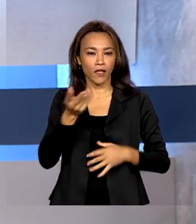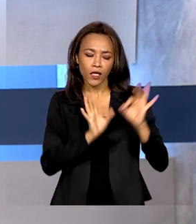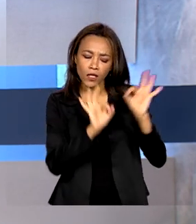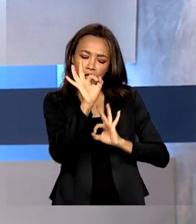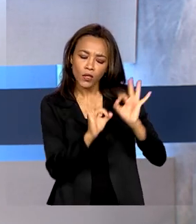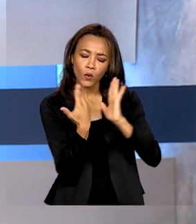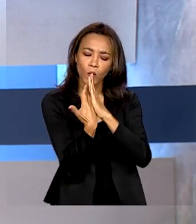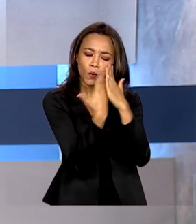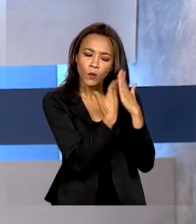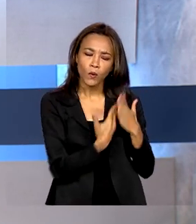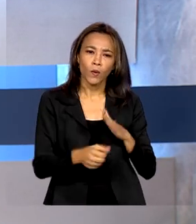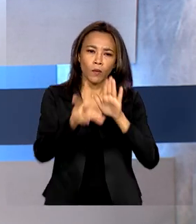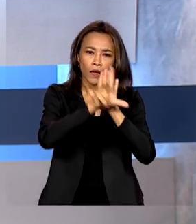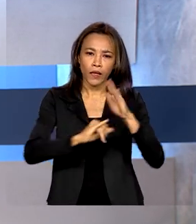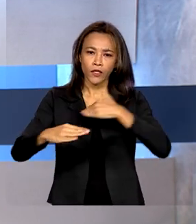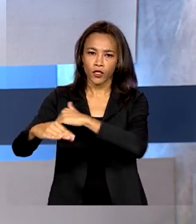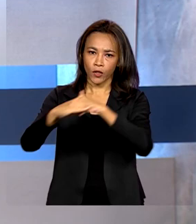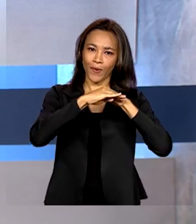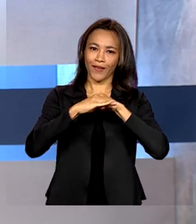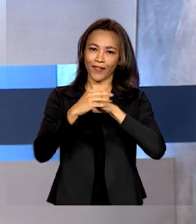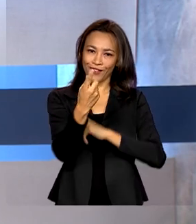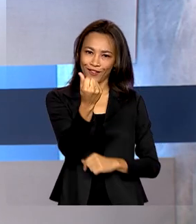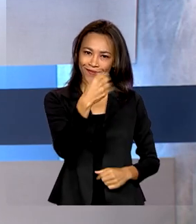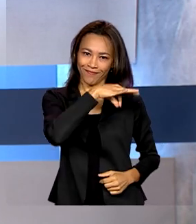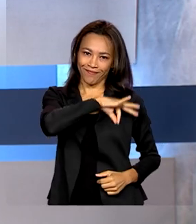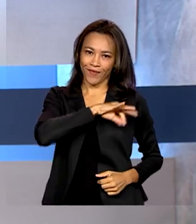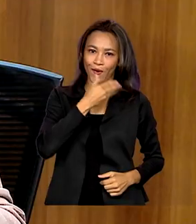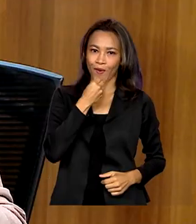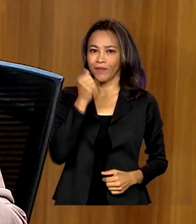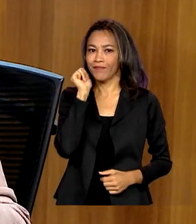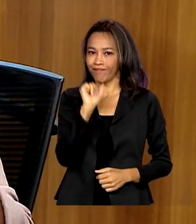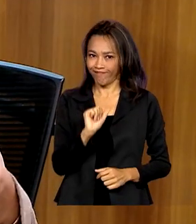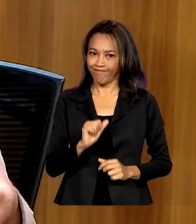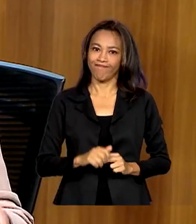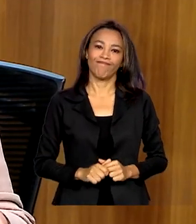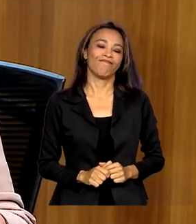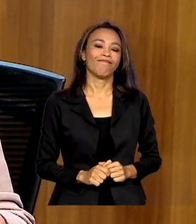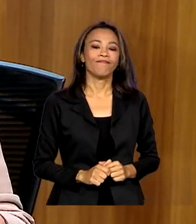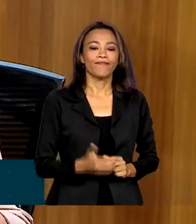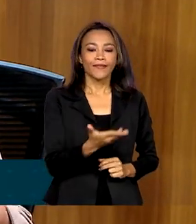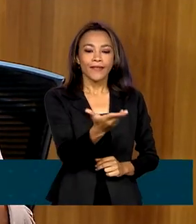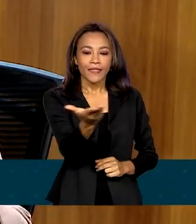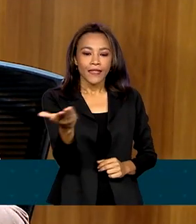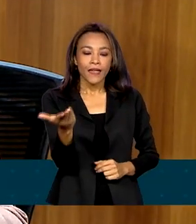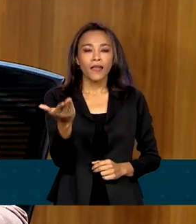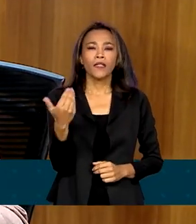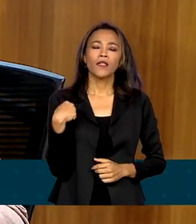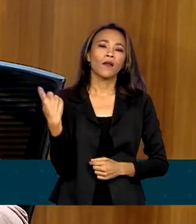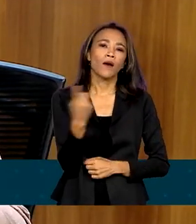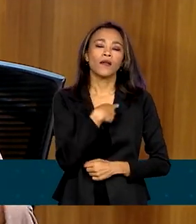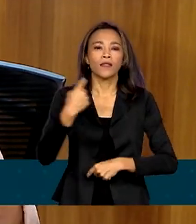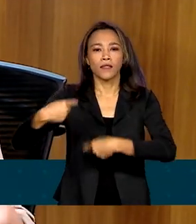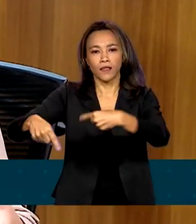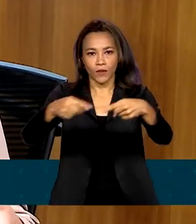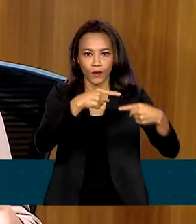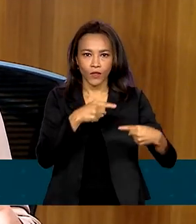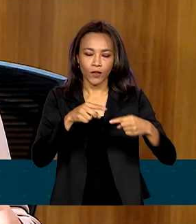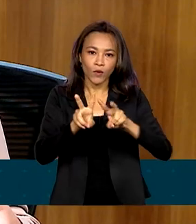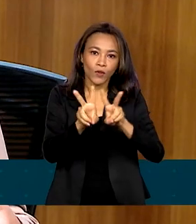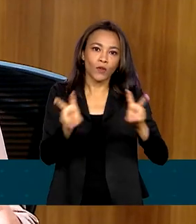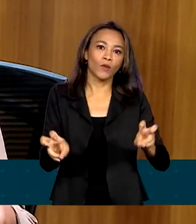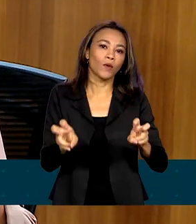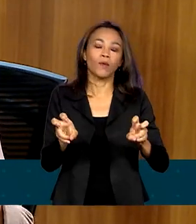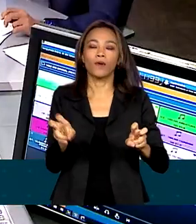igualdade de remunerações entre homens e mulheres. Nós estamos discutindo a questão de uma lei de